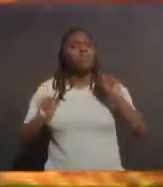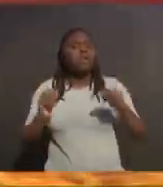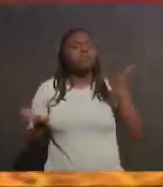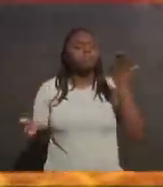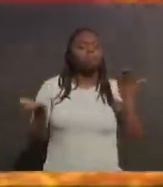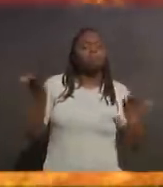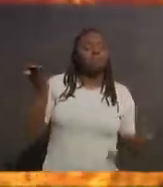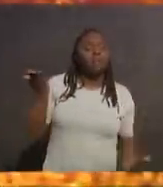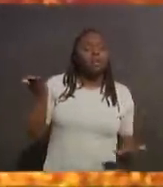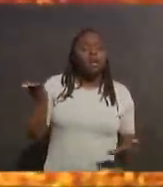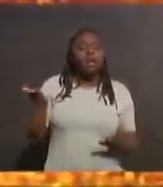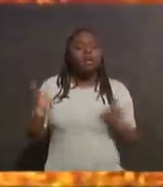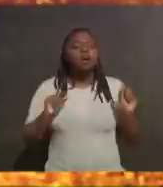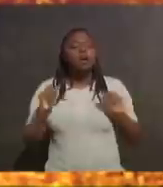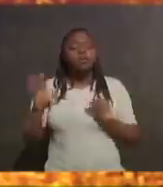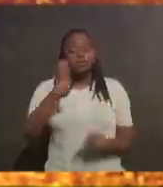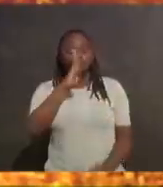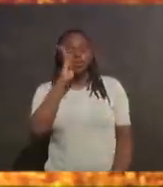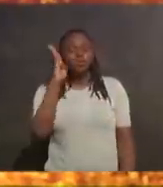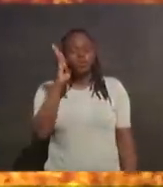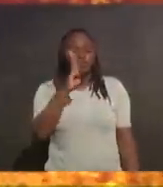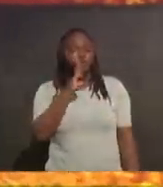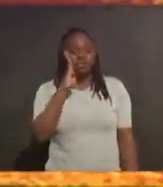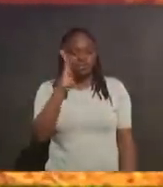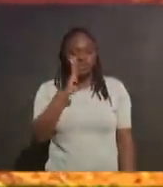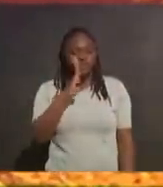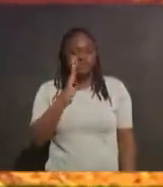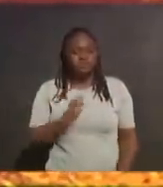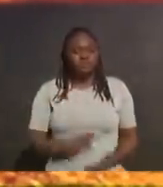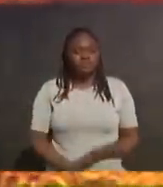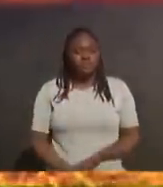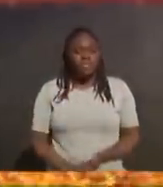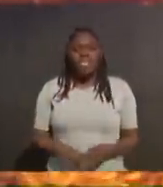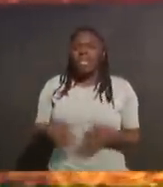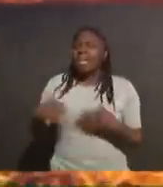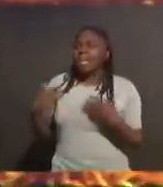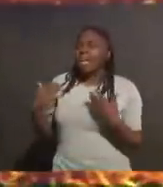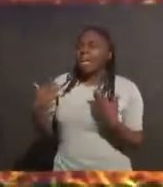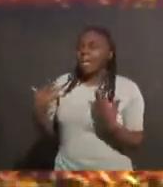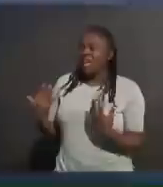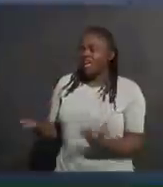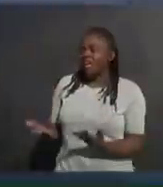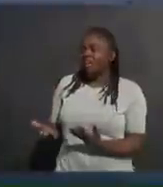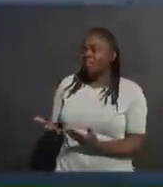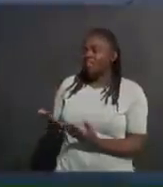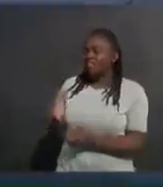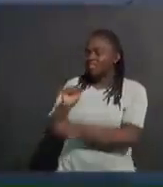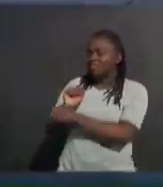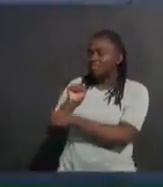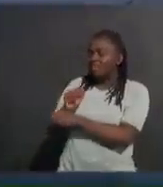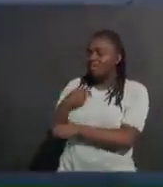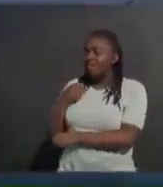físico? A famosa tontura. Fala comigo, tontura. Ai, Michelle, aguenta aí que eu fiquei tonta.